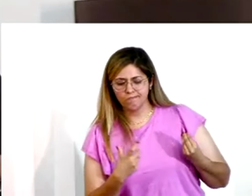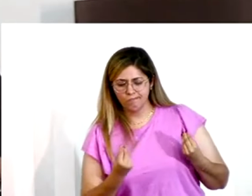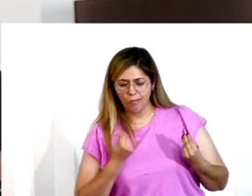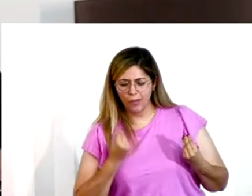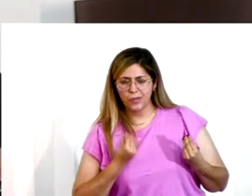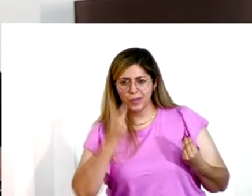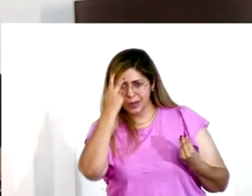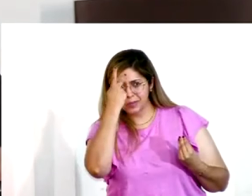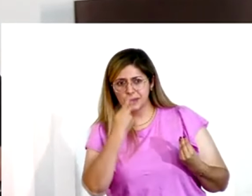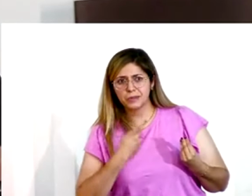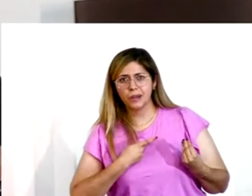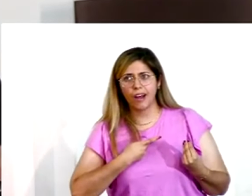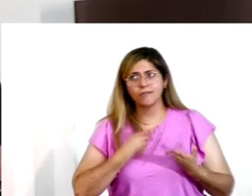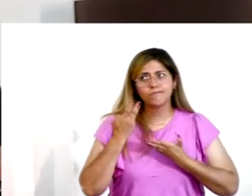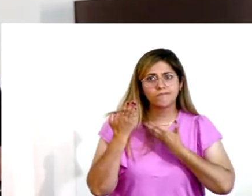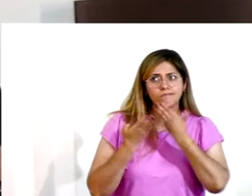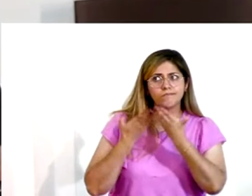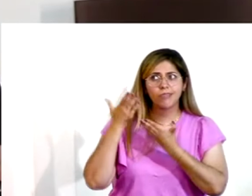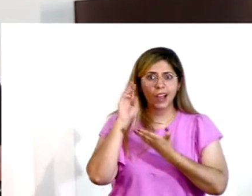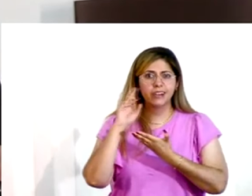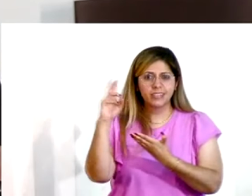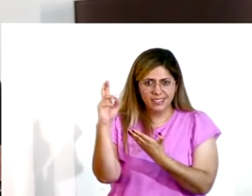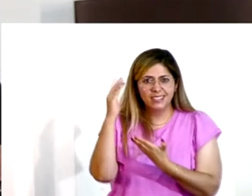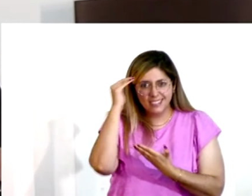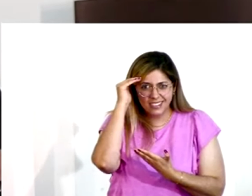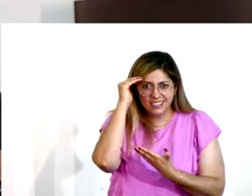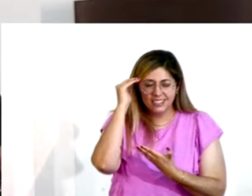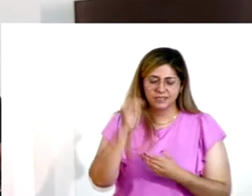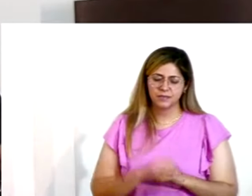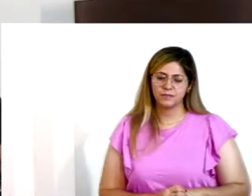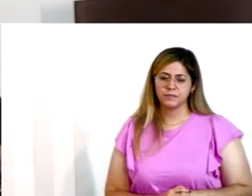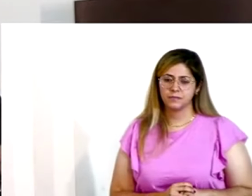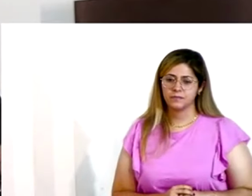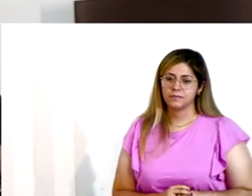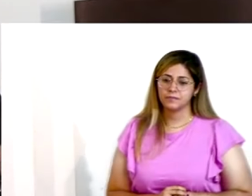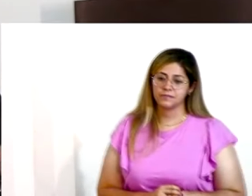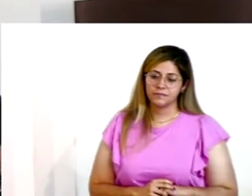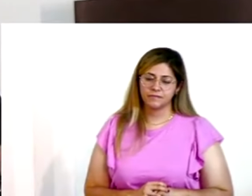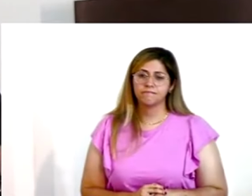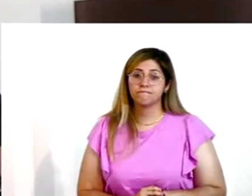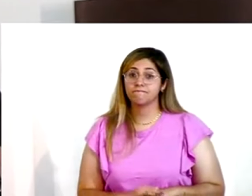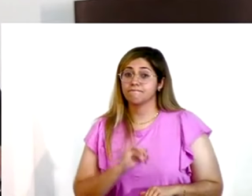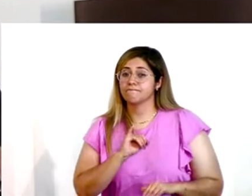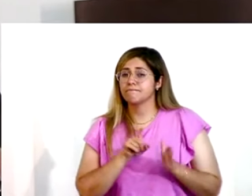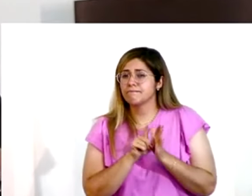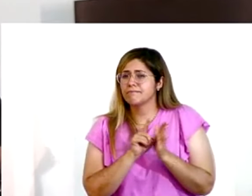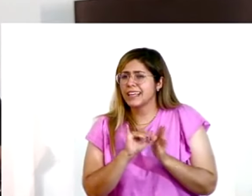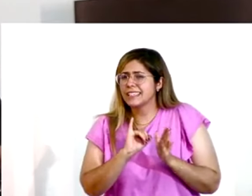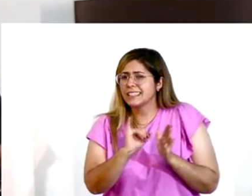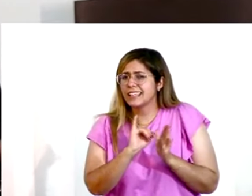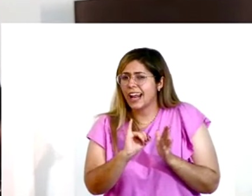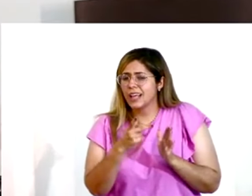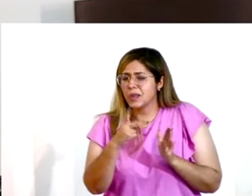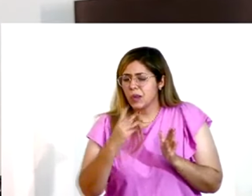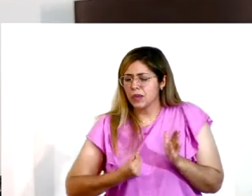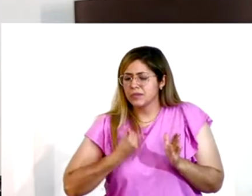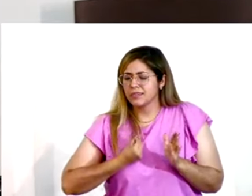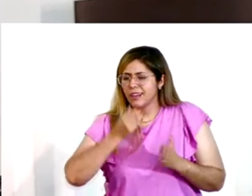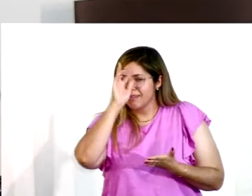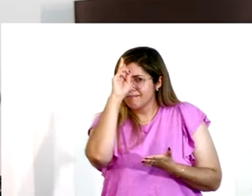bons mordomos este valor tão grande que é a conversão? Será que a gente consegue fazer esse exercício? É a